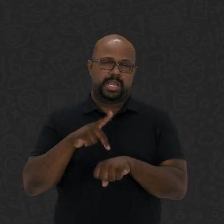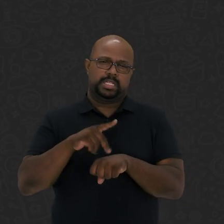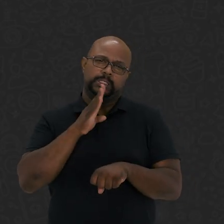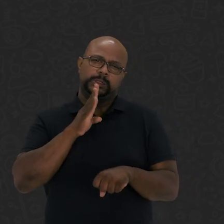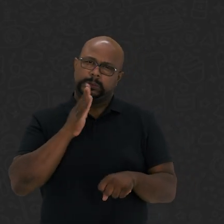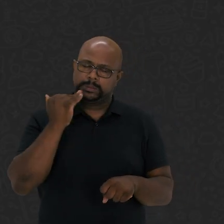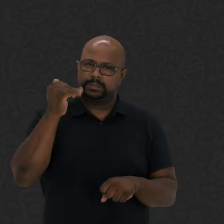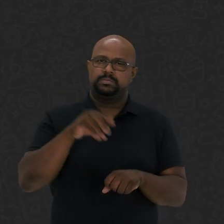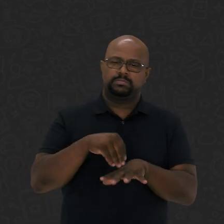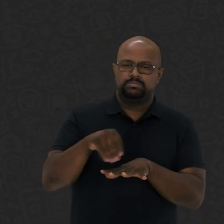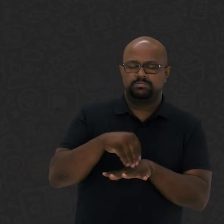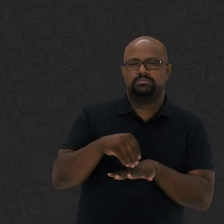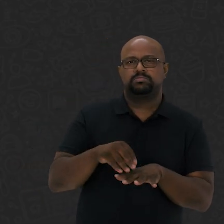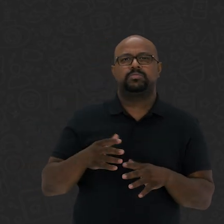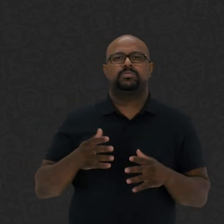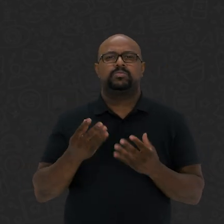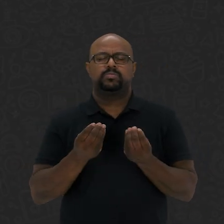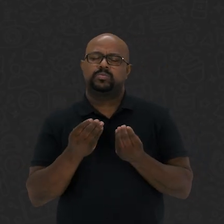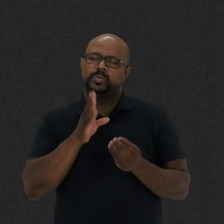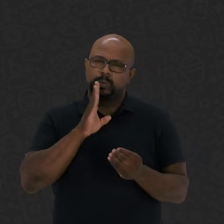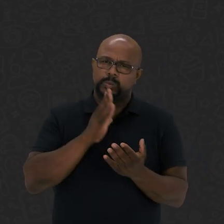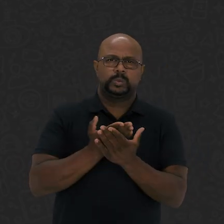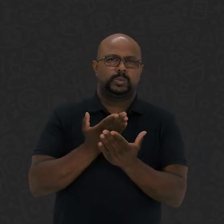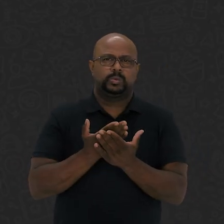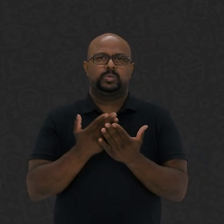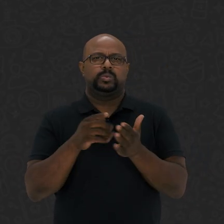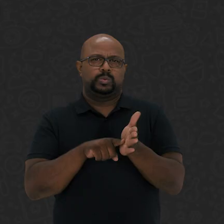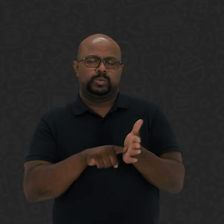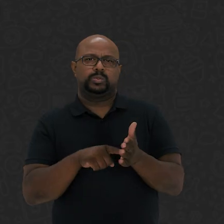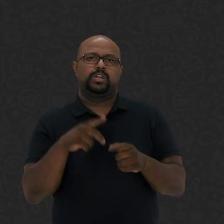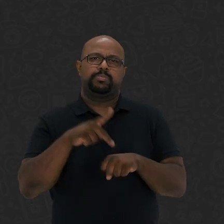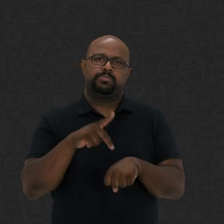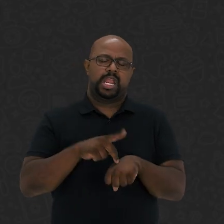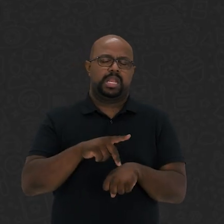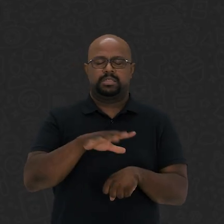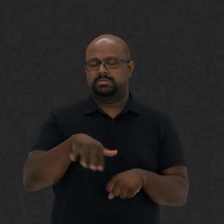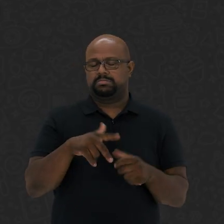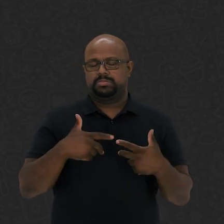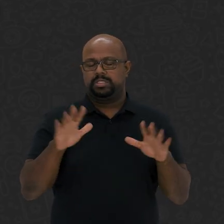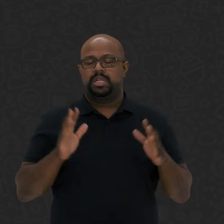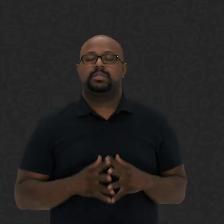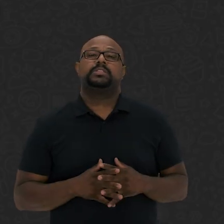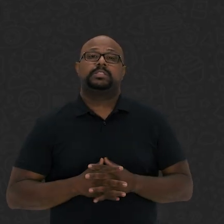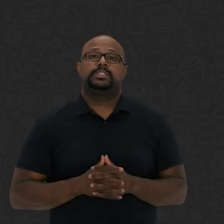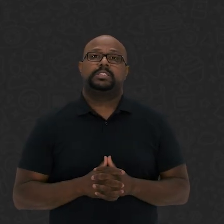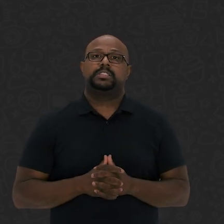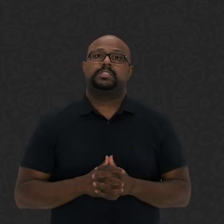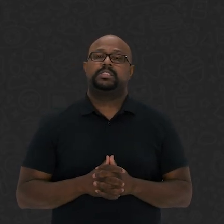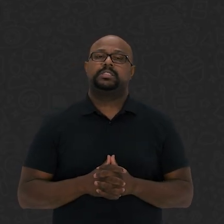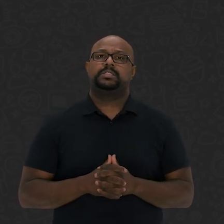essas pedras, né? Parece que é IFAM, Instituto, não sei o que, de Pedras Vegetais Nacional,